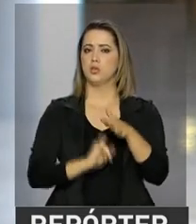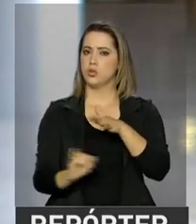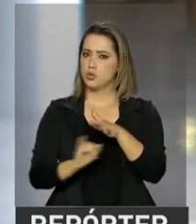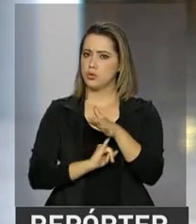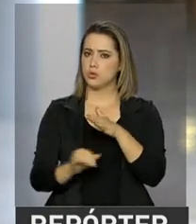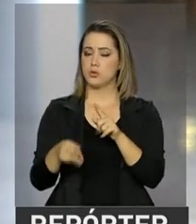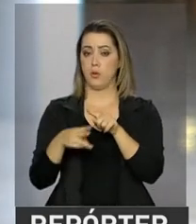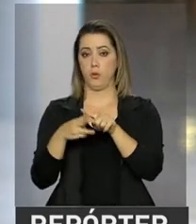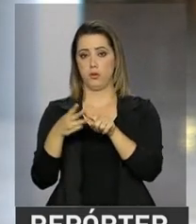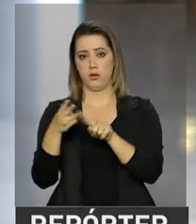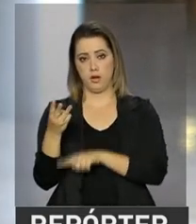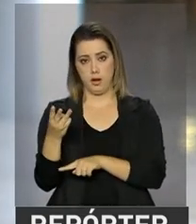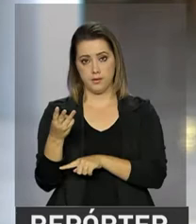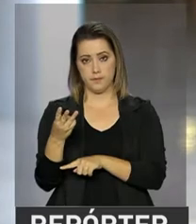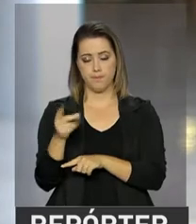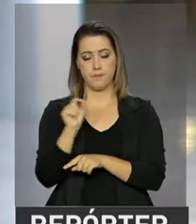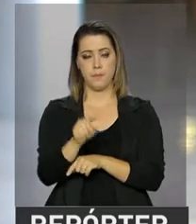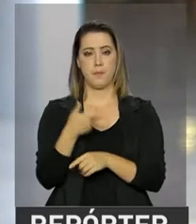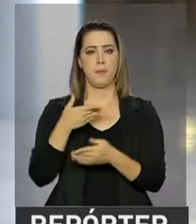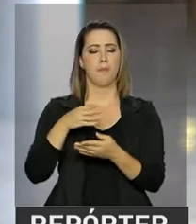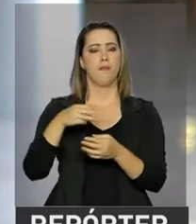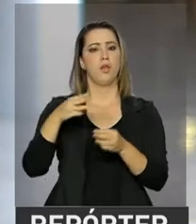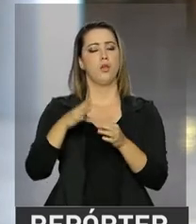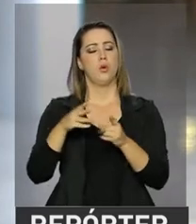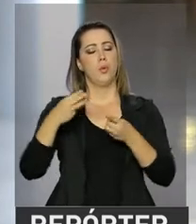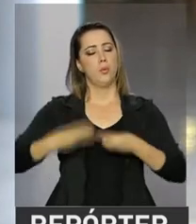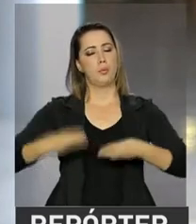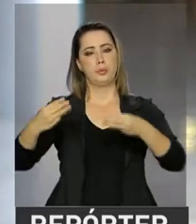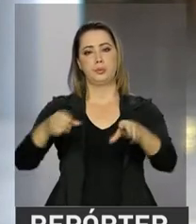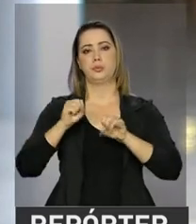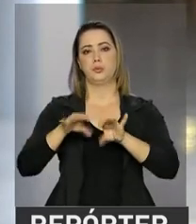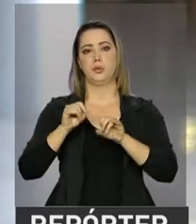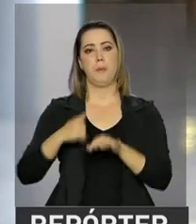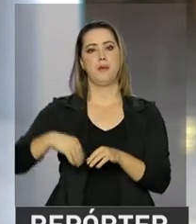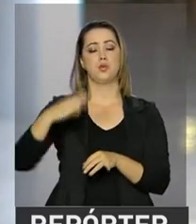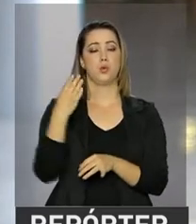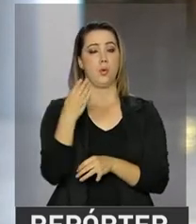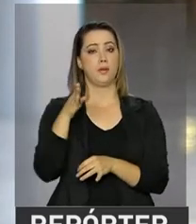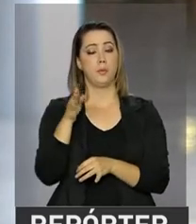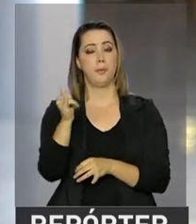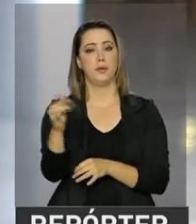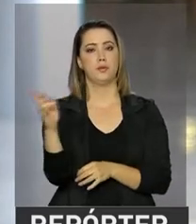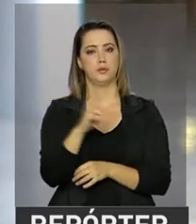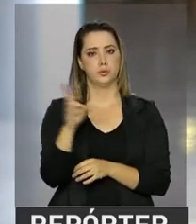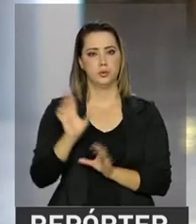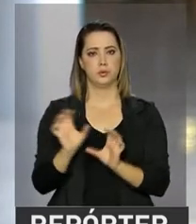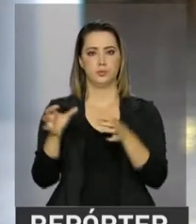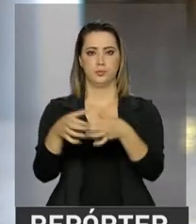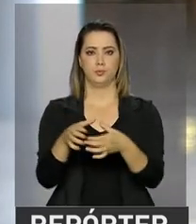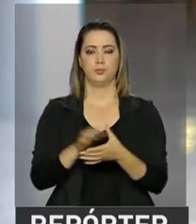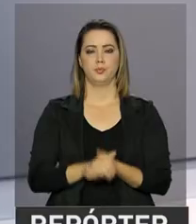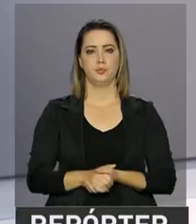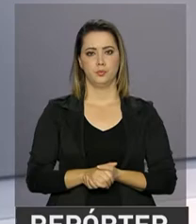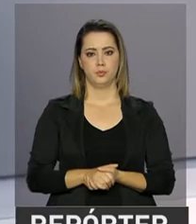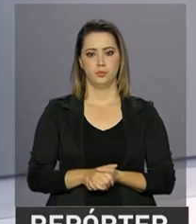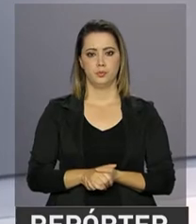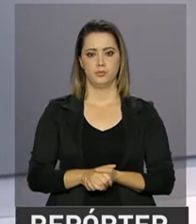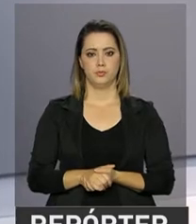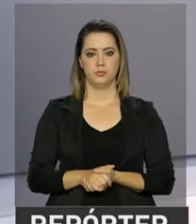o mec repassou mais de 4 bilhões de reais para o setor de brasília amar aquilo que